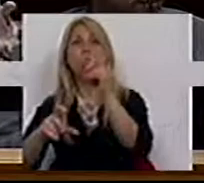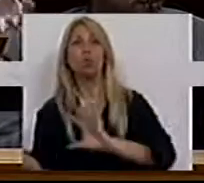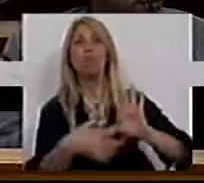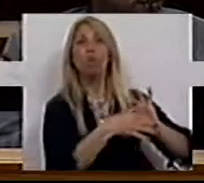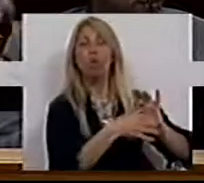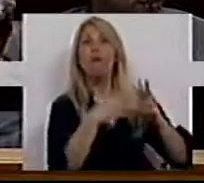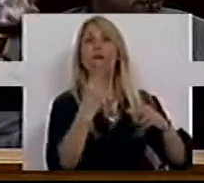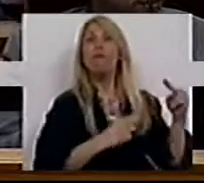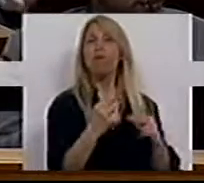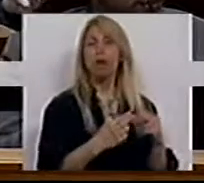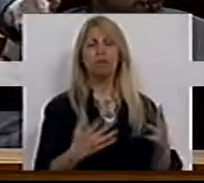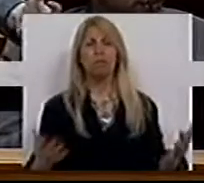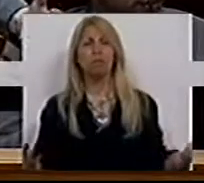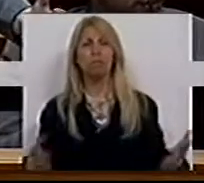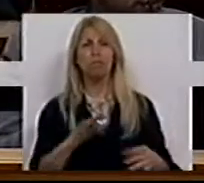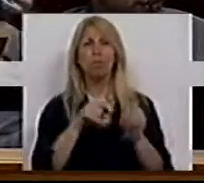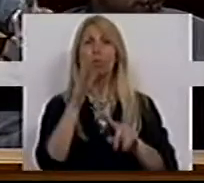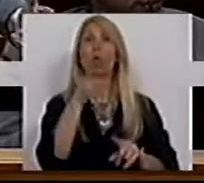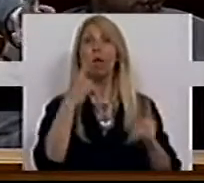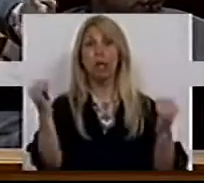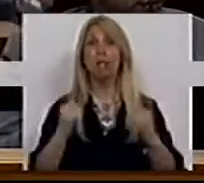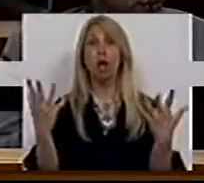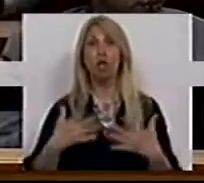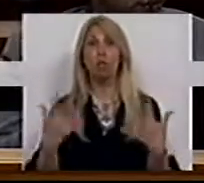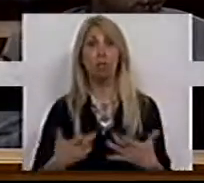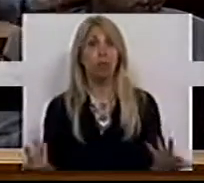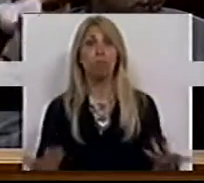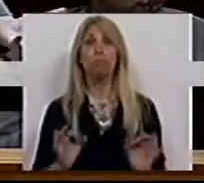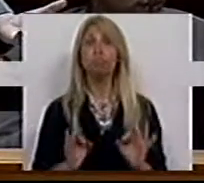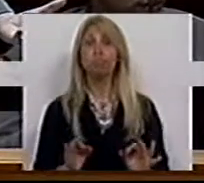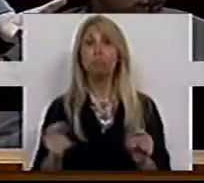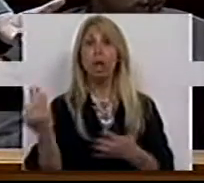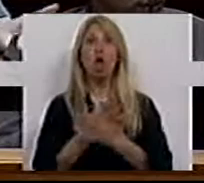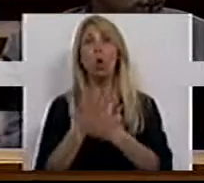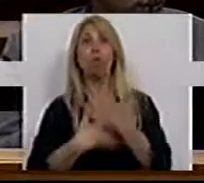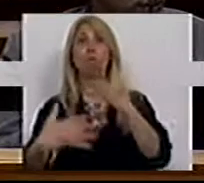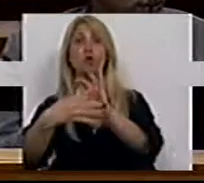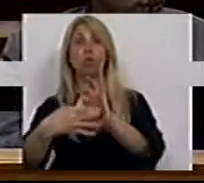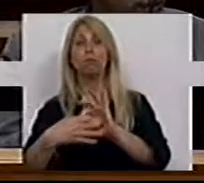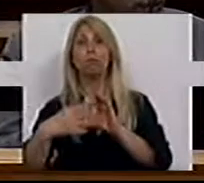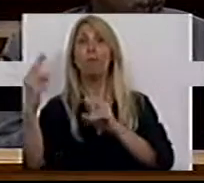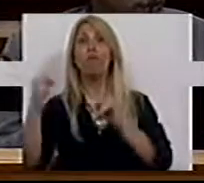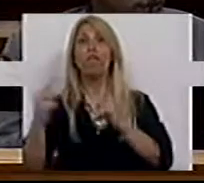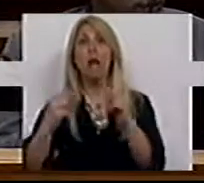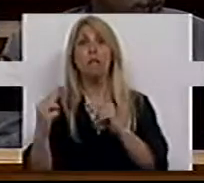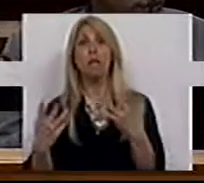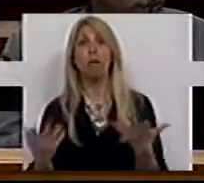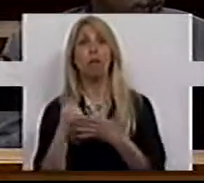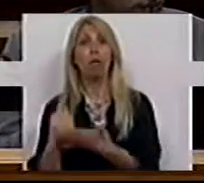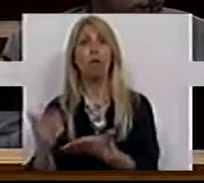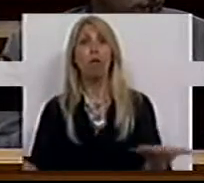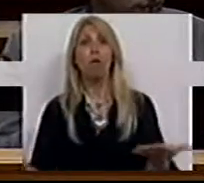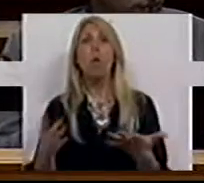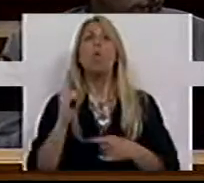Senhor deputado, o que é o Tratado Orçamental, se não a economia a servir a finança? O que é o Tratado